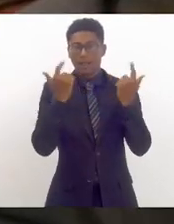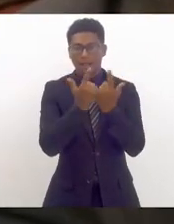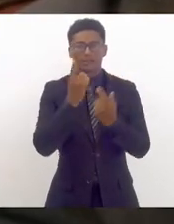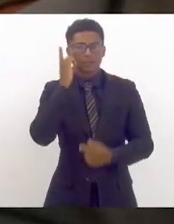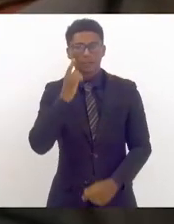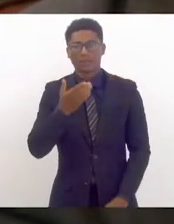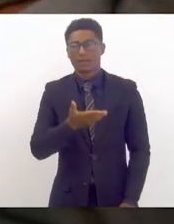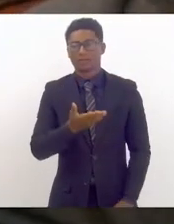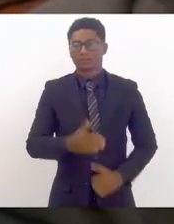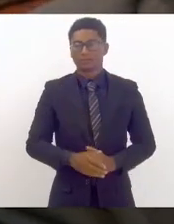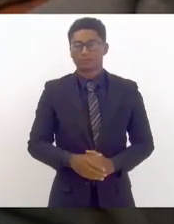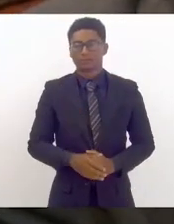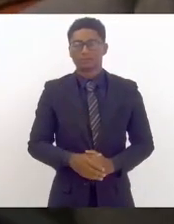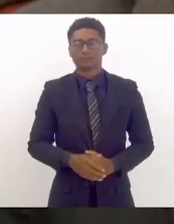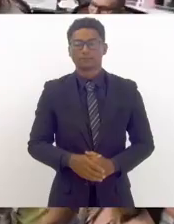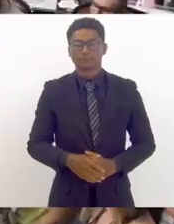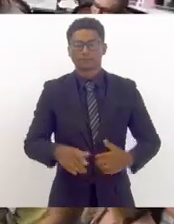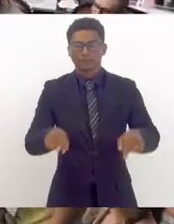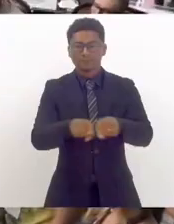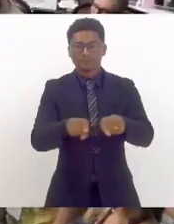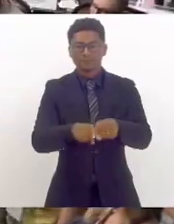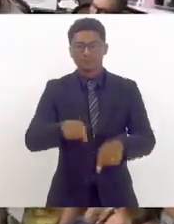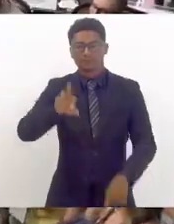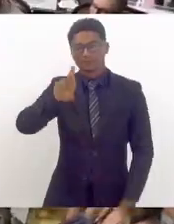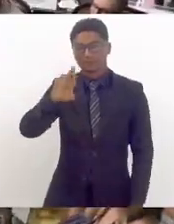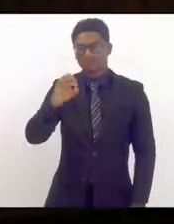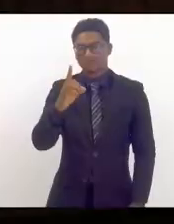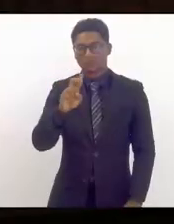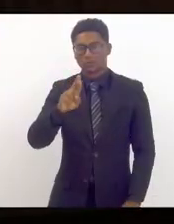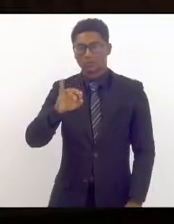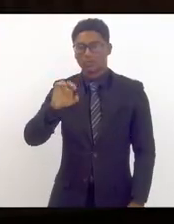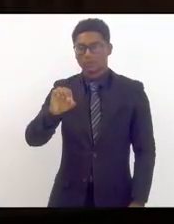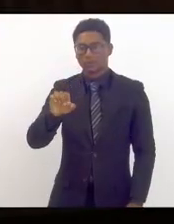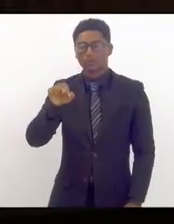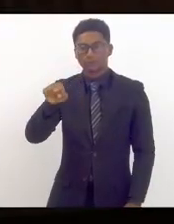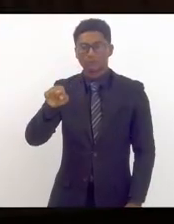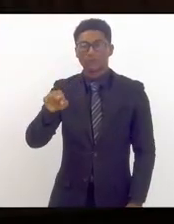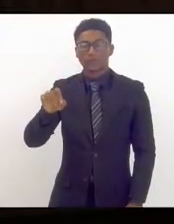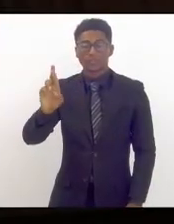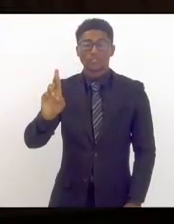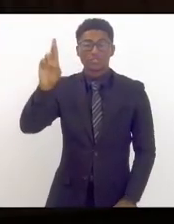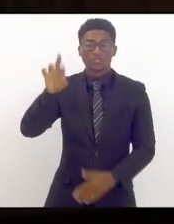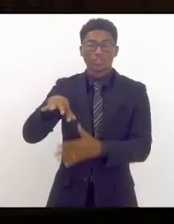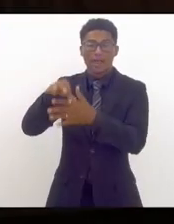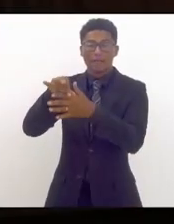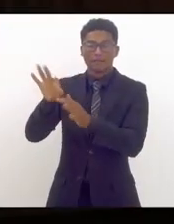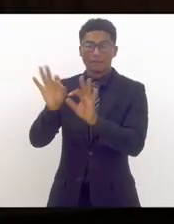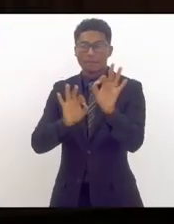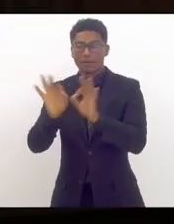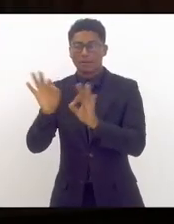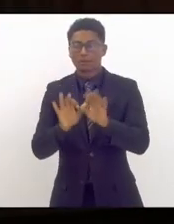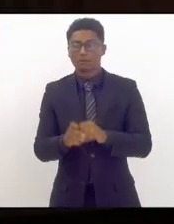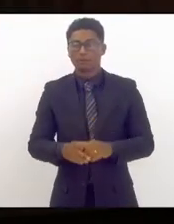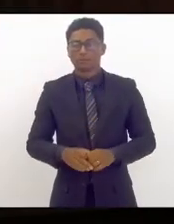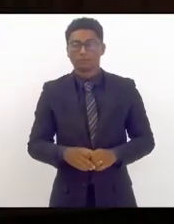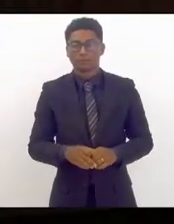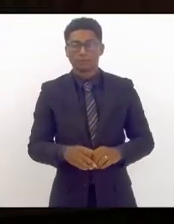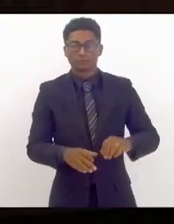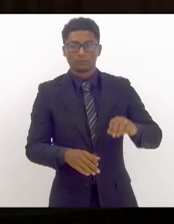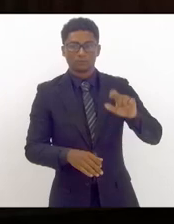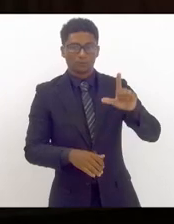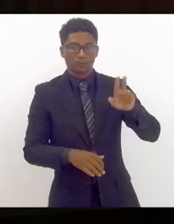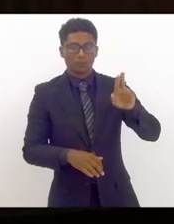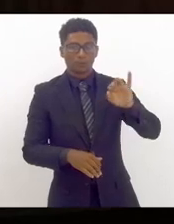Senhor Rodrigo Colasso, capitão de Mar e Guerra, chefe de operações. Nossa Heloísa Aguiar, em nome de Heloísa,